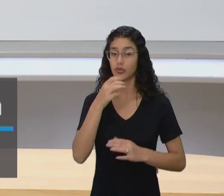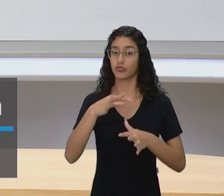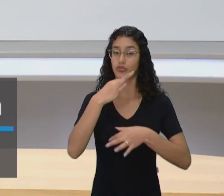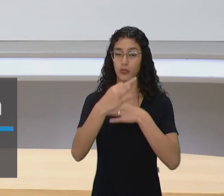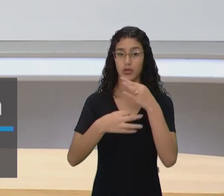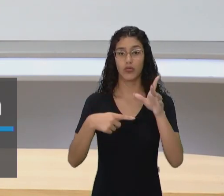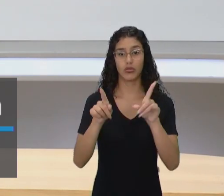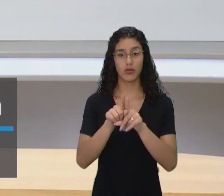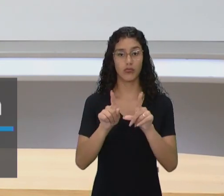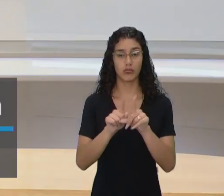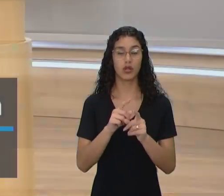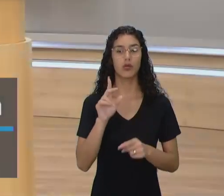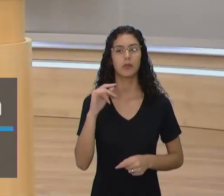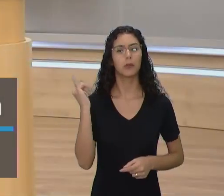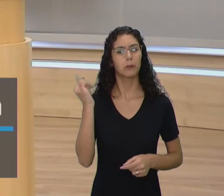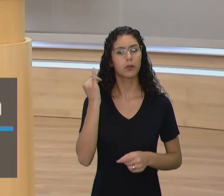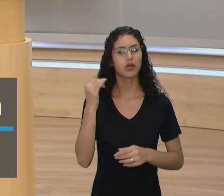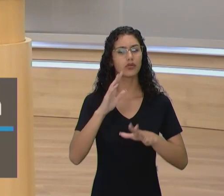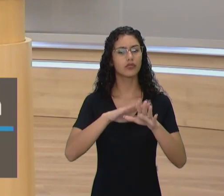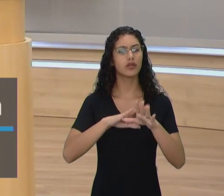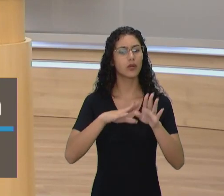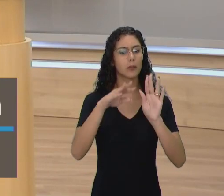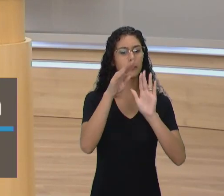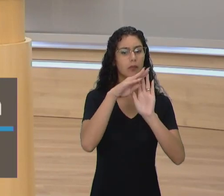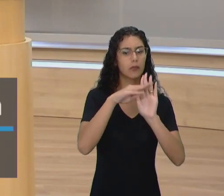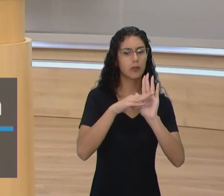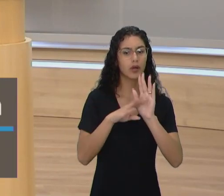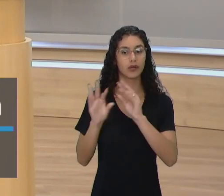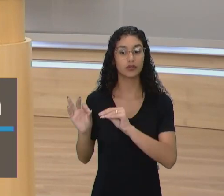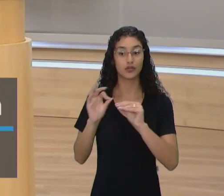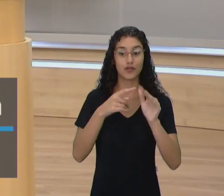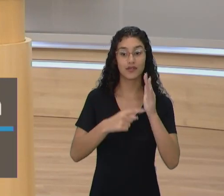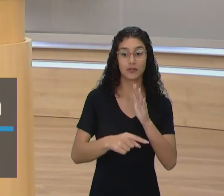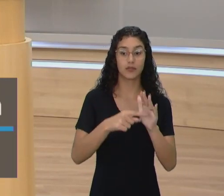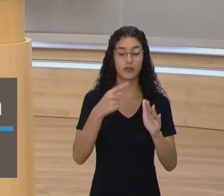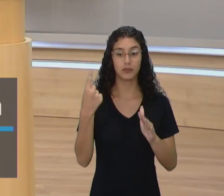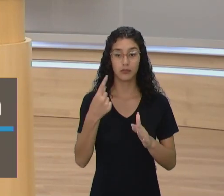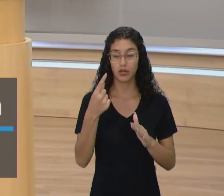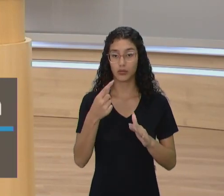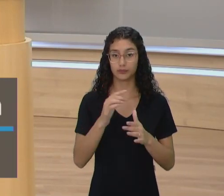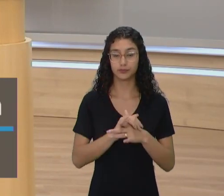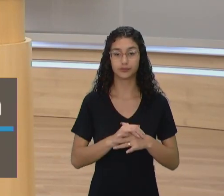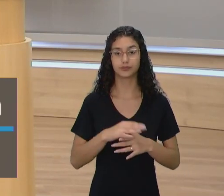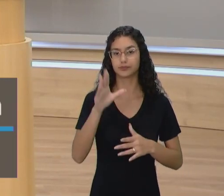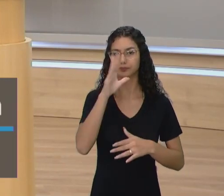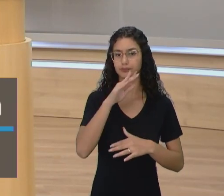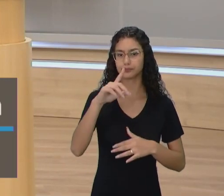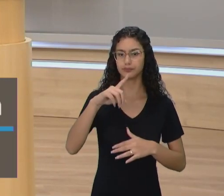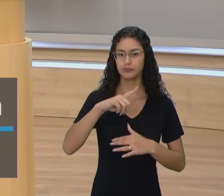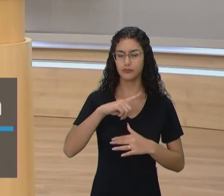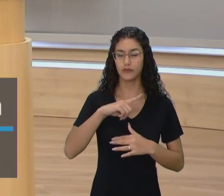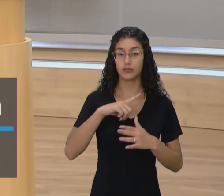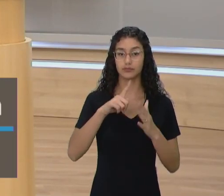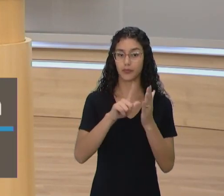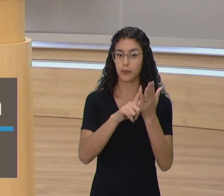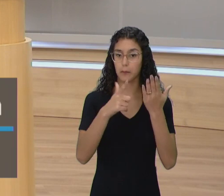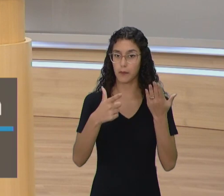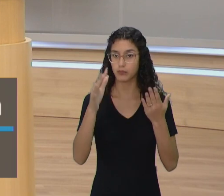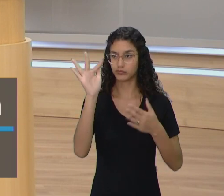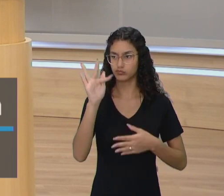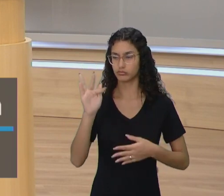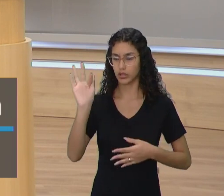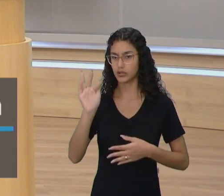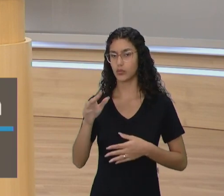opinião. Olha como é importante a construção que ele faz. Ele trouxe primeiro o argumento do colunista da Folha, de que